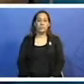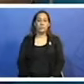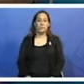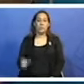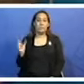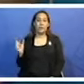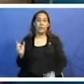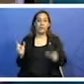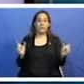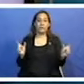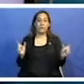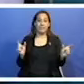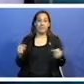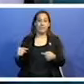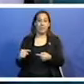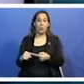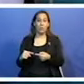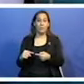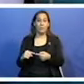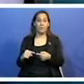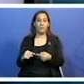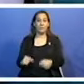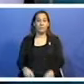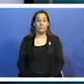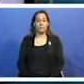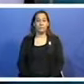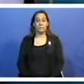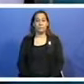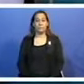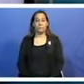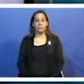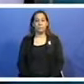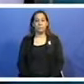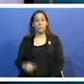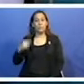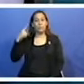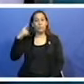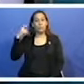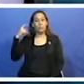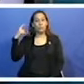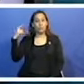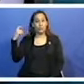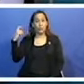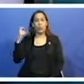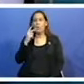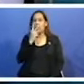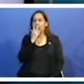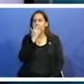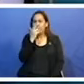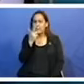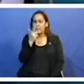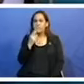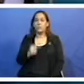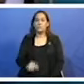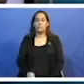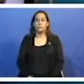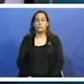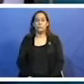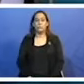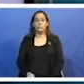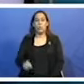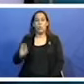duradoura. Mas, professora, aqui tem a letra U. Tem. Mas olha o som que a gente tem que prestar atenção,